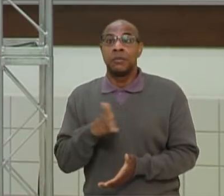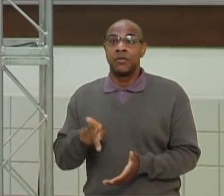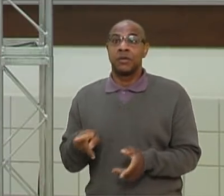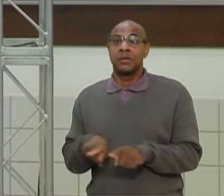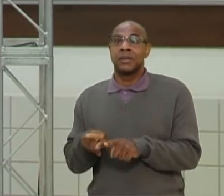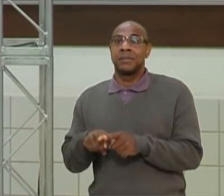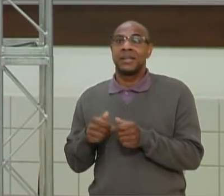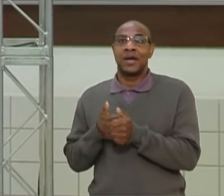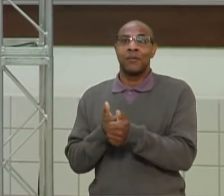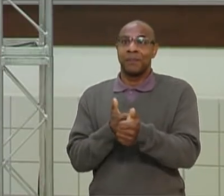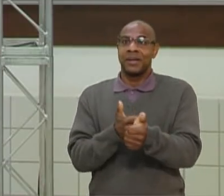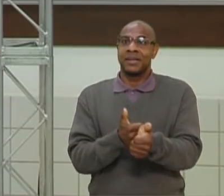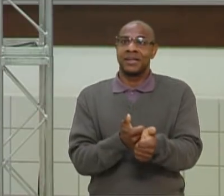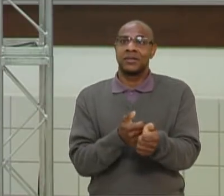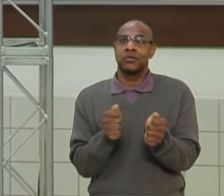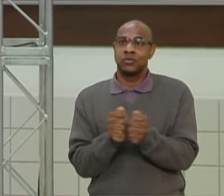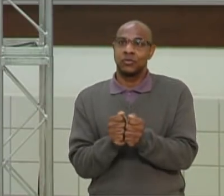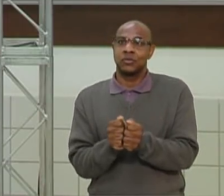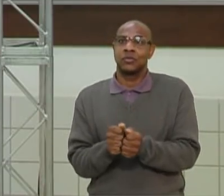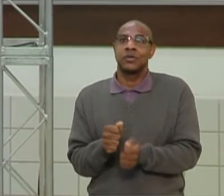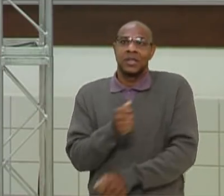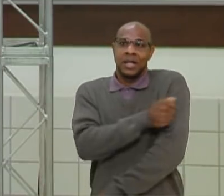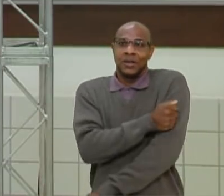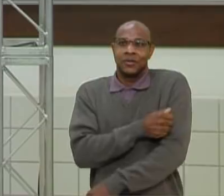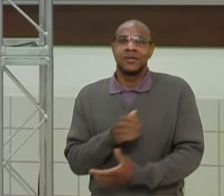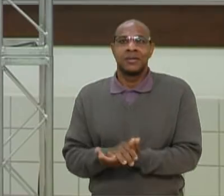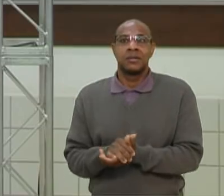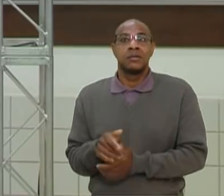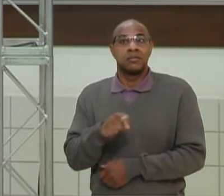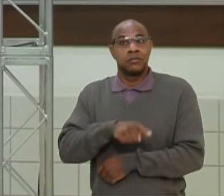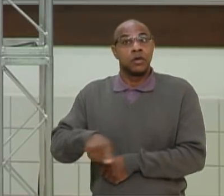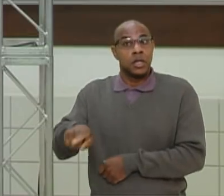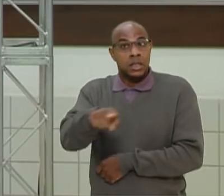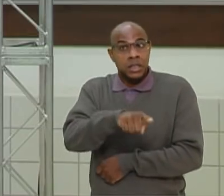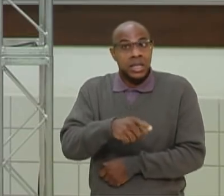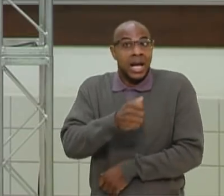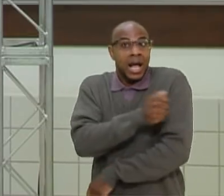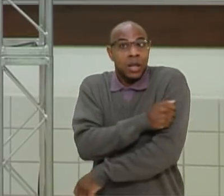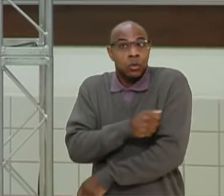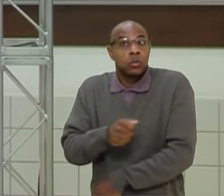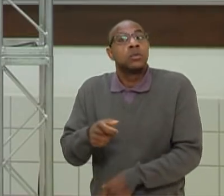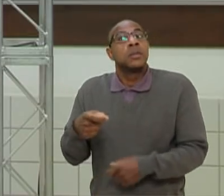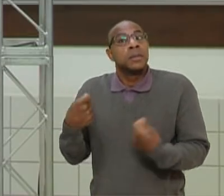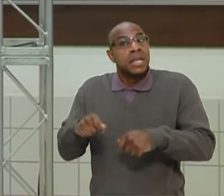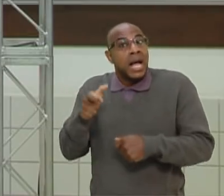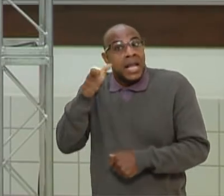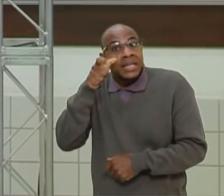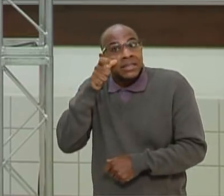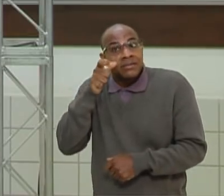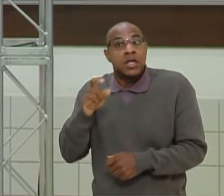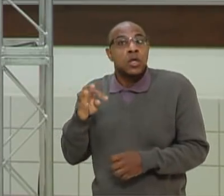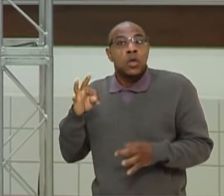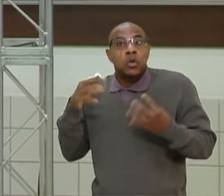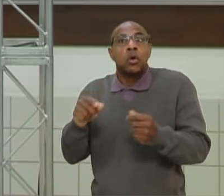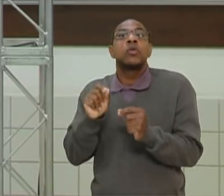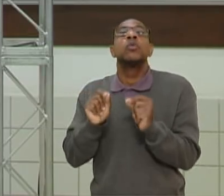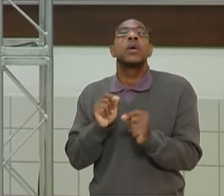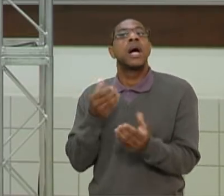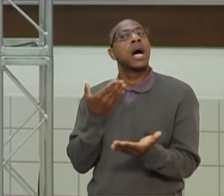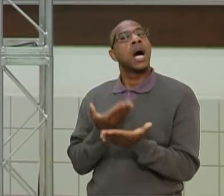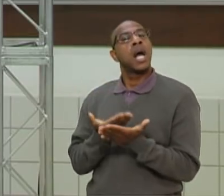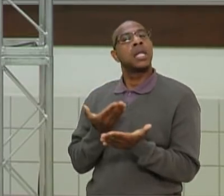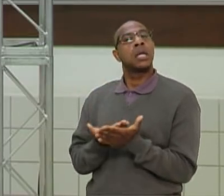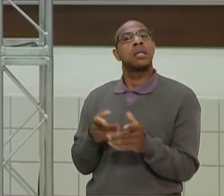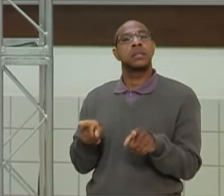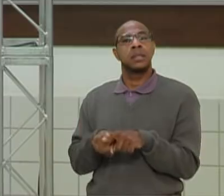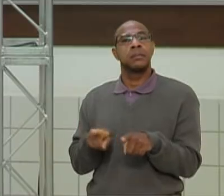Os professores estão acompanhando. Vocês mais ainda têm que assistir todas as aulas do começo ao fim. E uma facilidade,